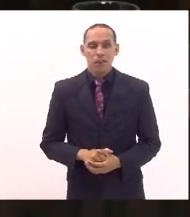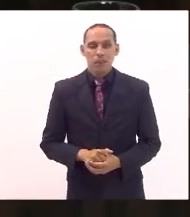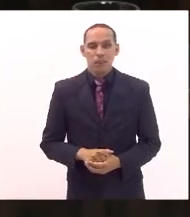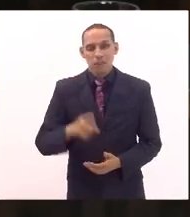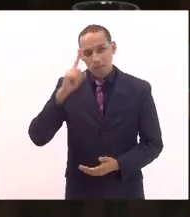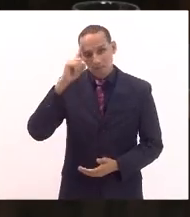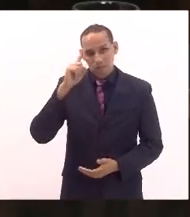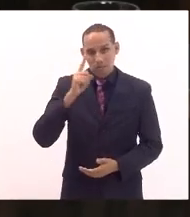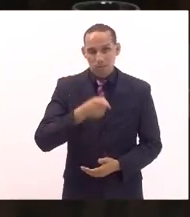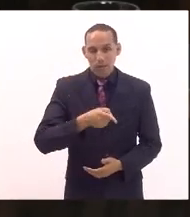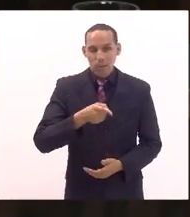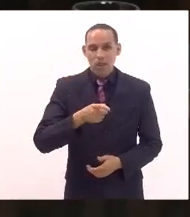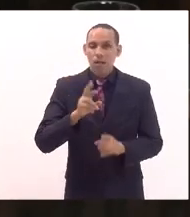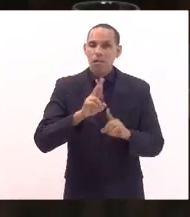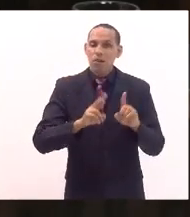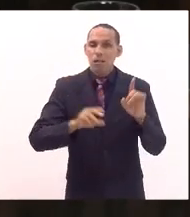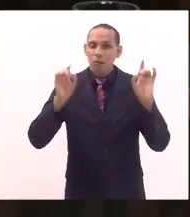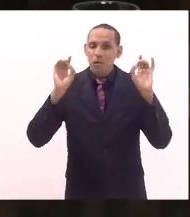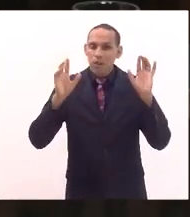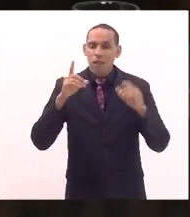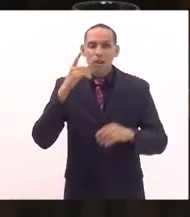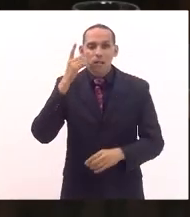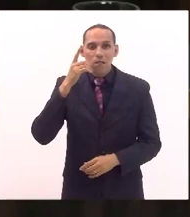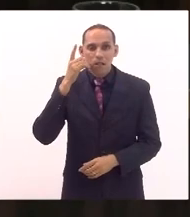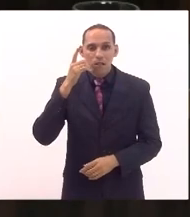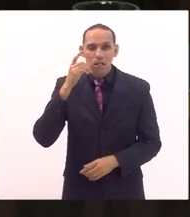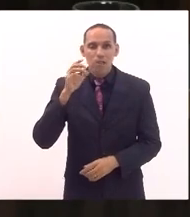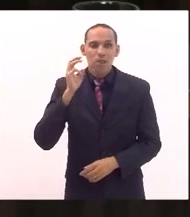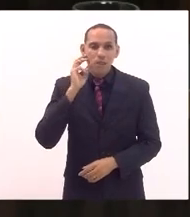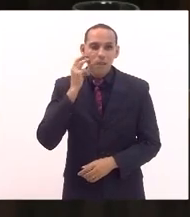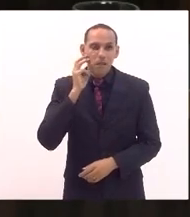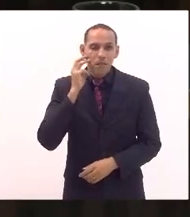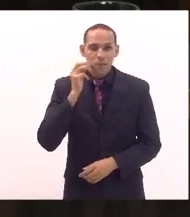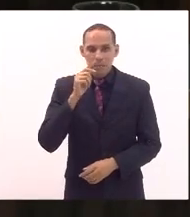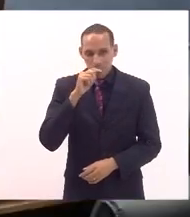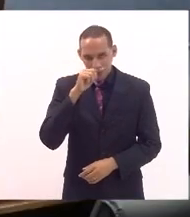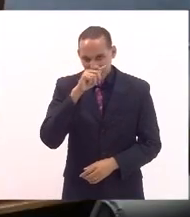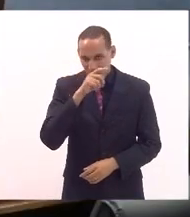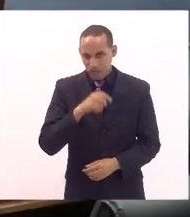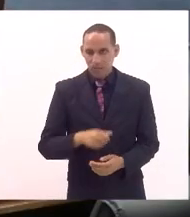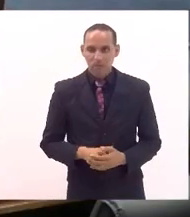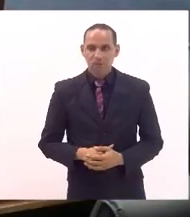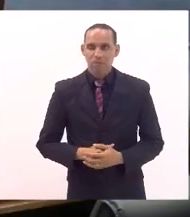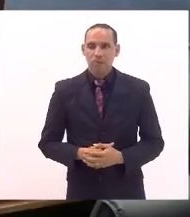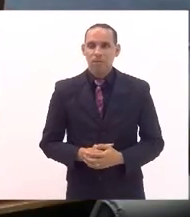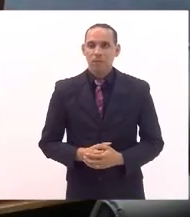designa relator especial deputador waldeck Carneiro